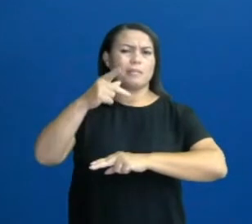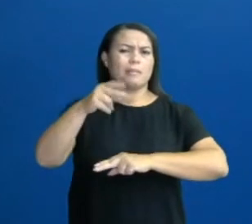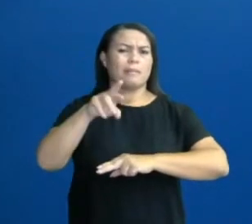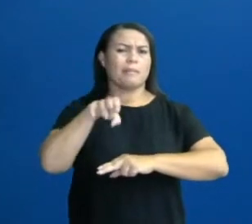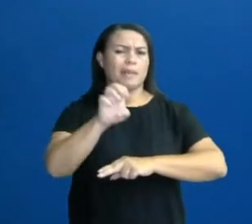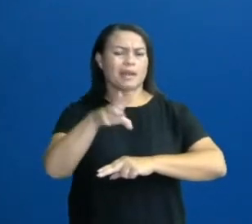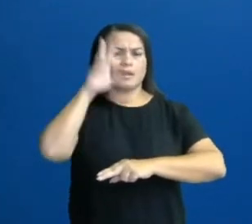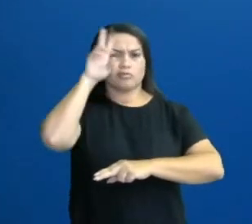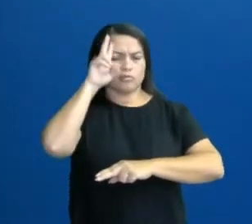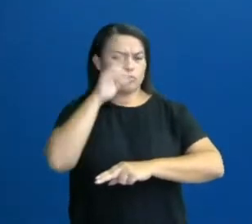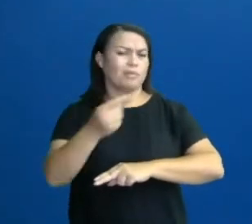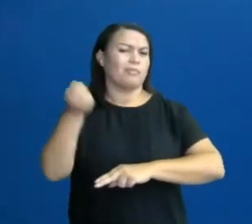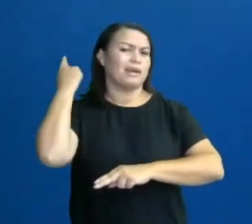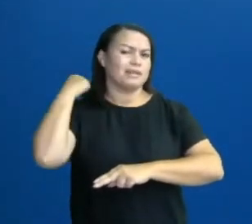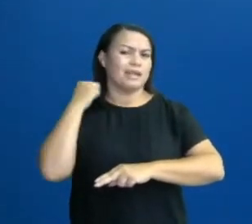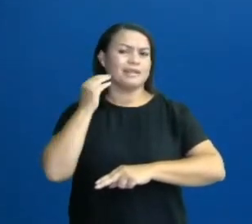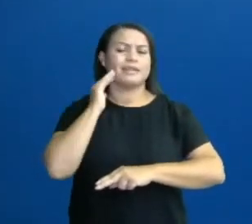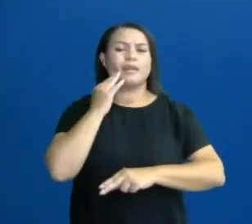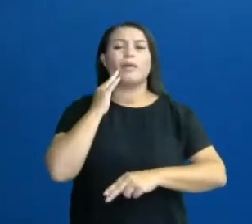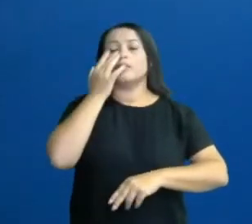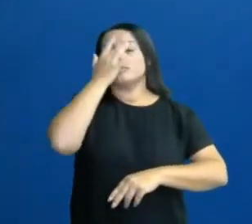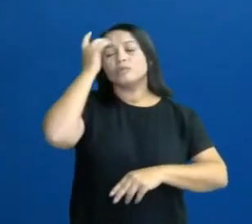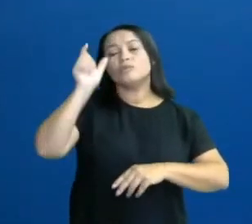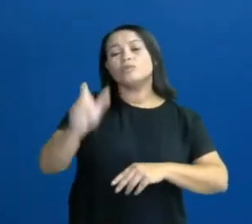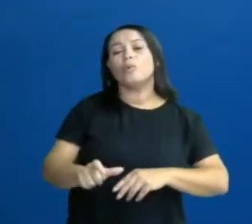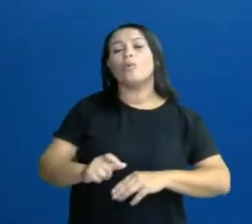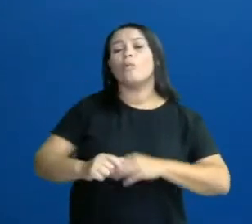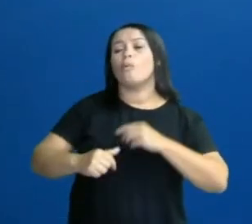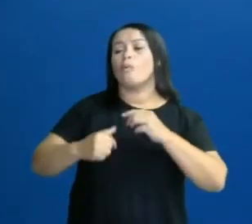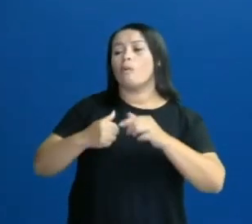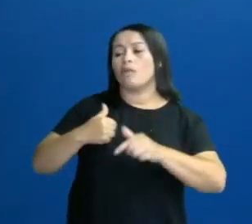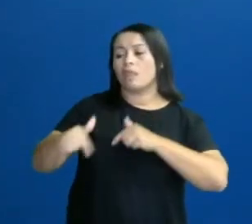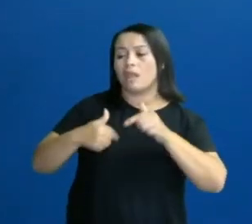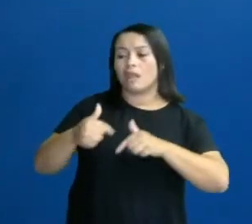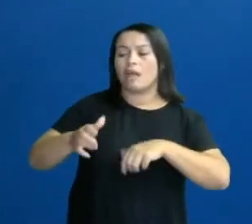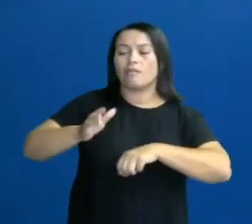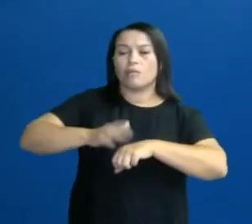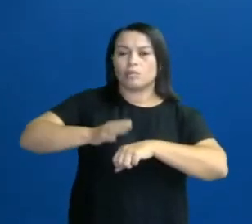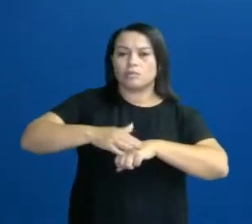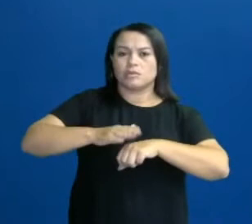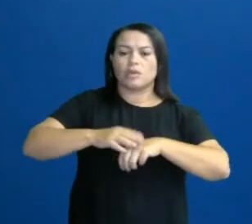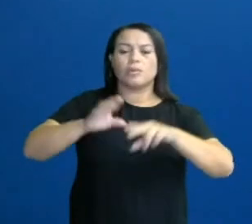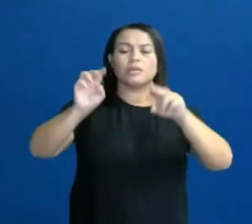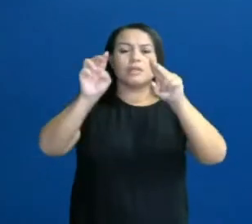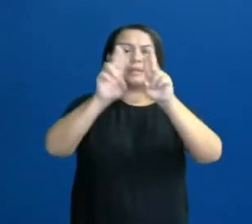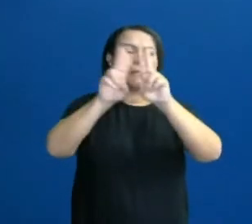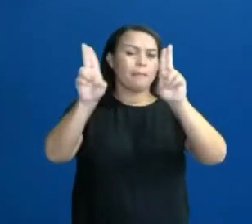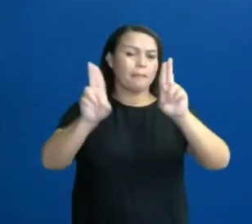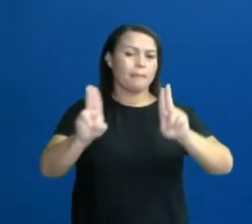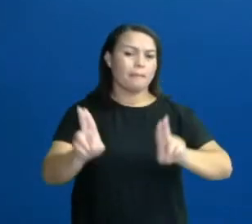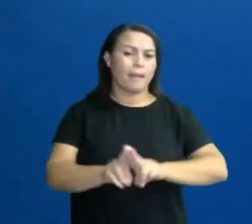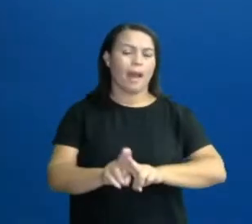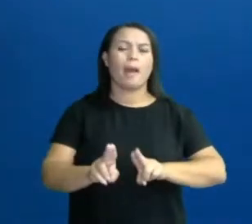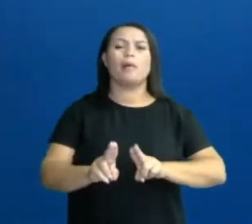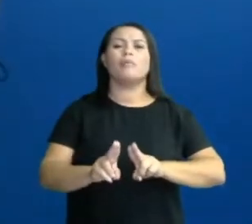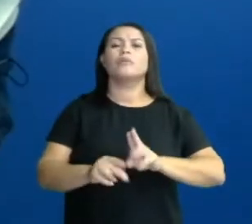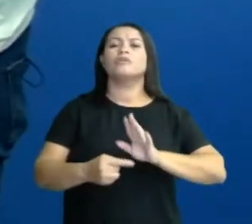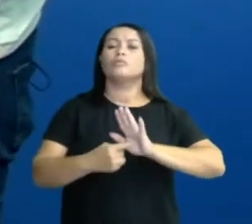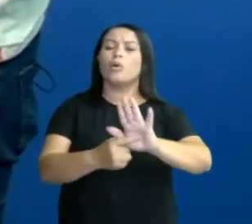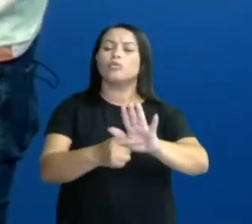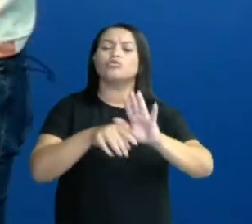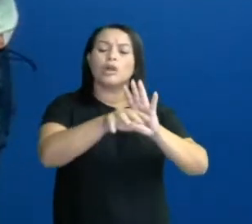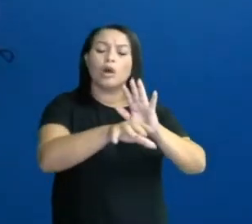que os homens da pré-história tratavam ou trabalhavam nessa questão de produção de mapas, ou seja, das representações do